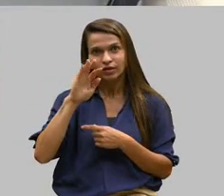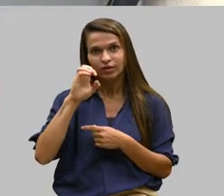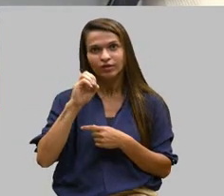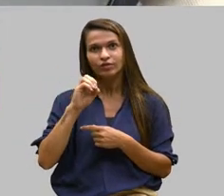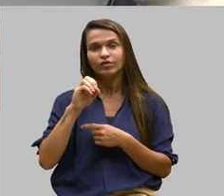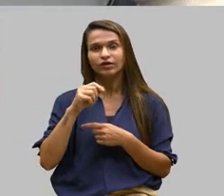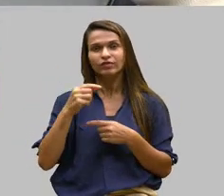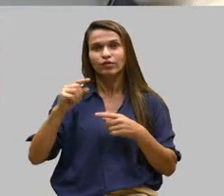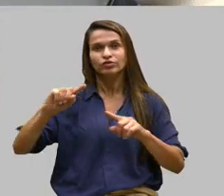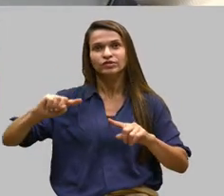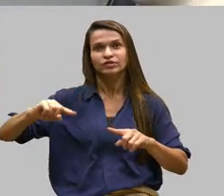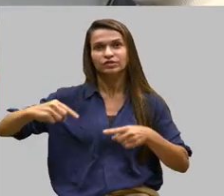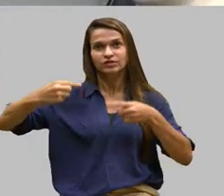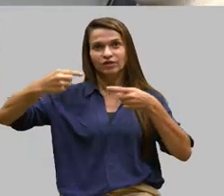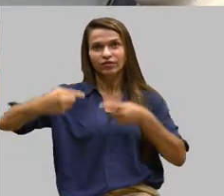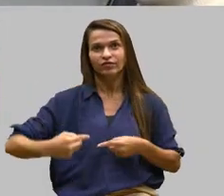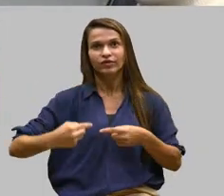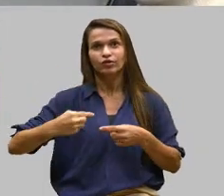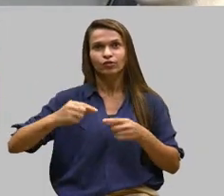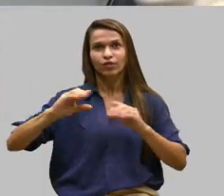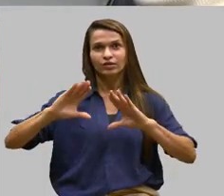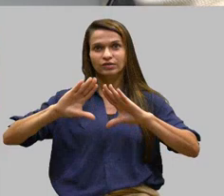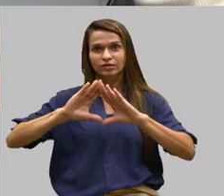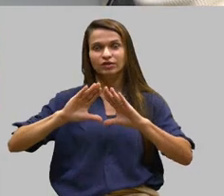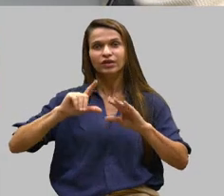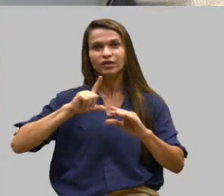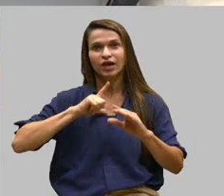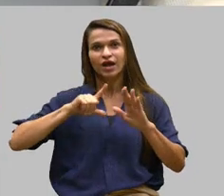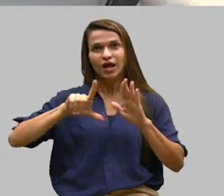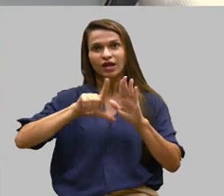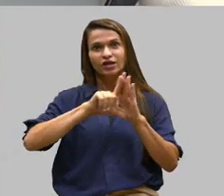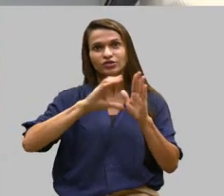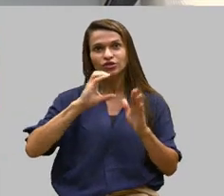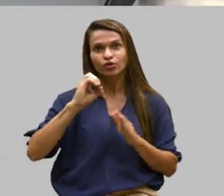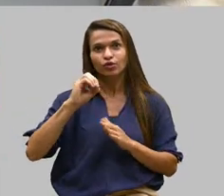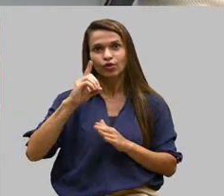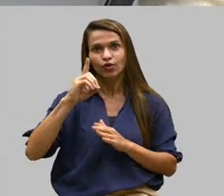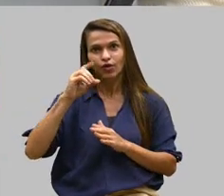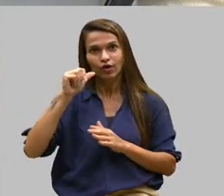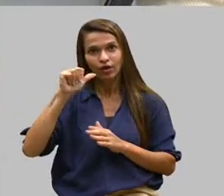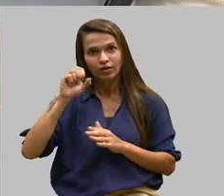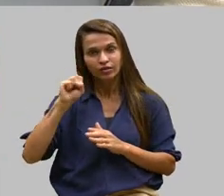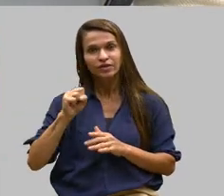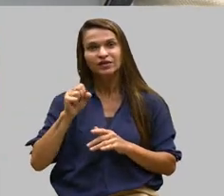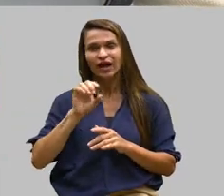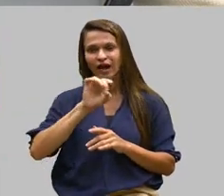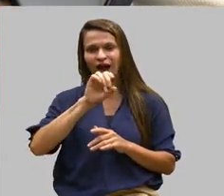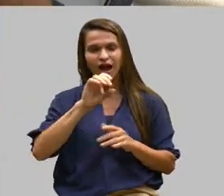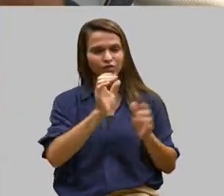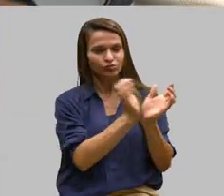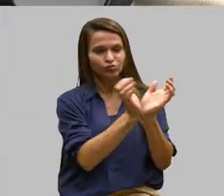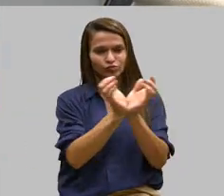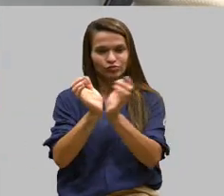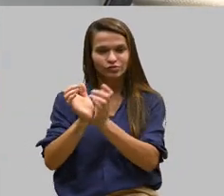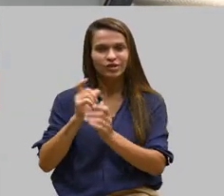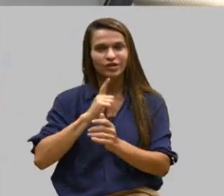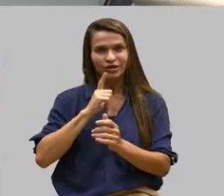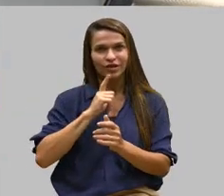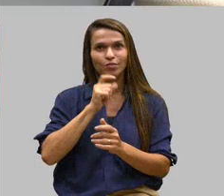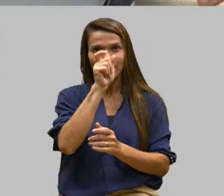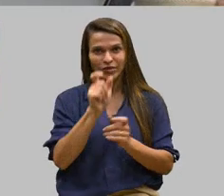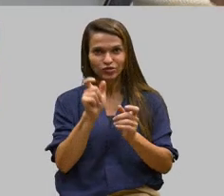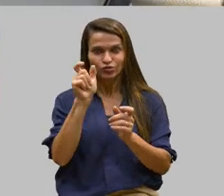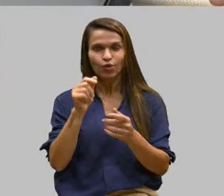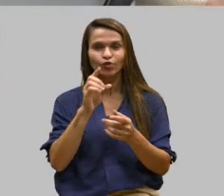E fica o desafio mais uma vez para Assembleia que a gente tem a lei de cotas internas em que cada gabinete tem uma pessoa com deficiência né pra gente dar o exemplo e mudar